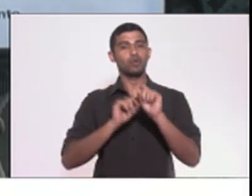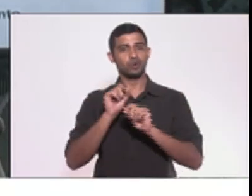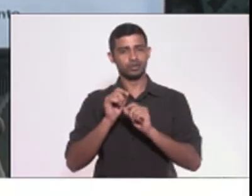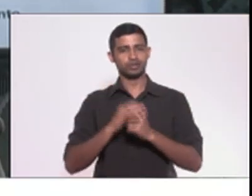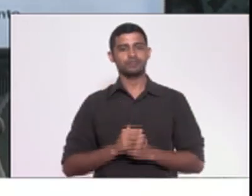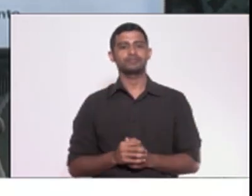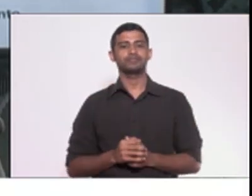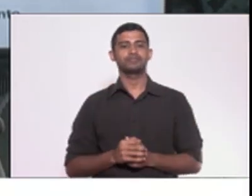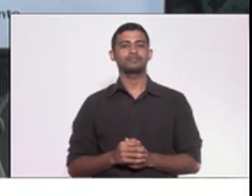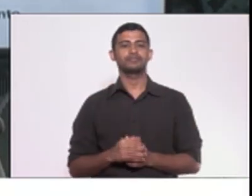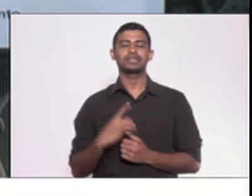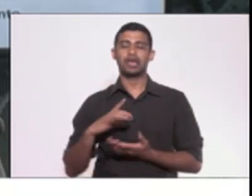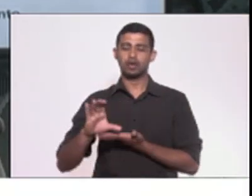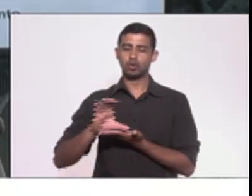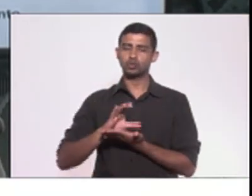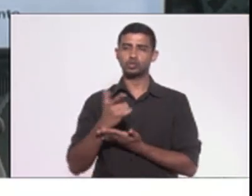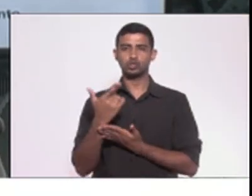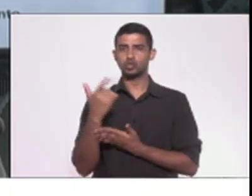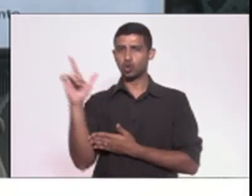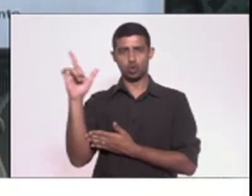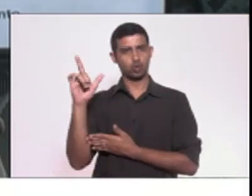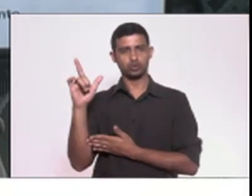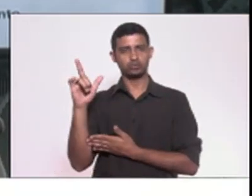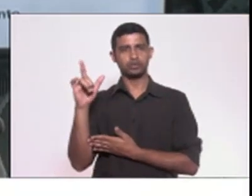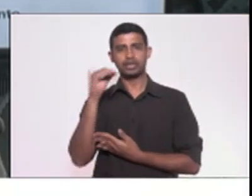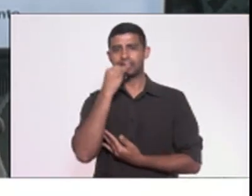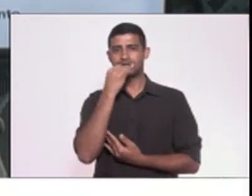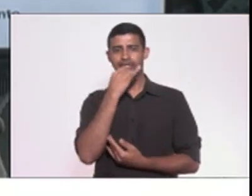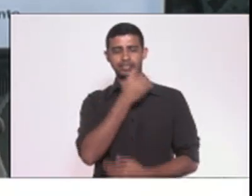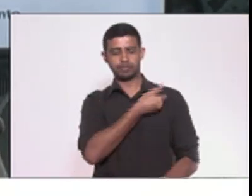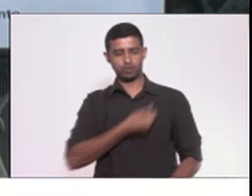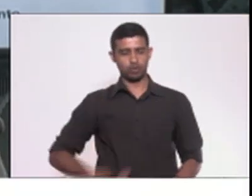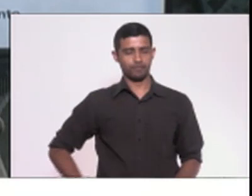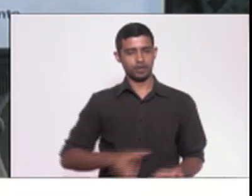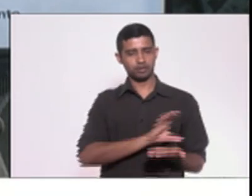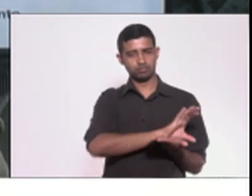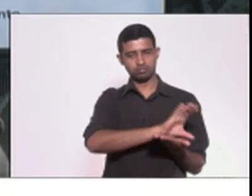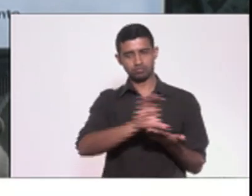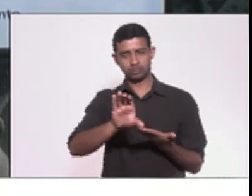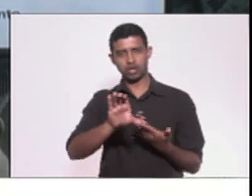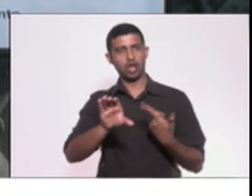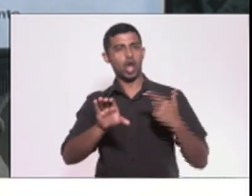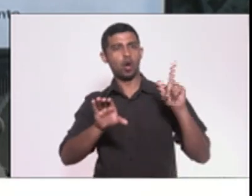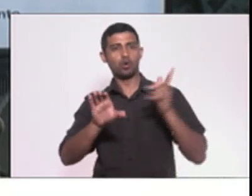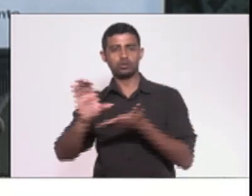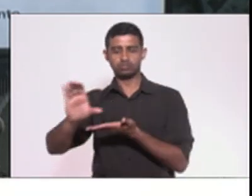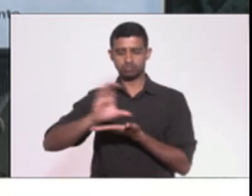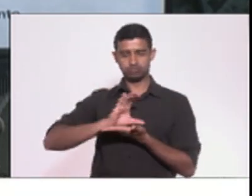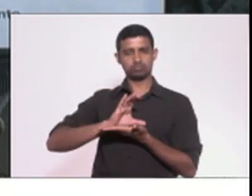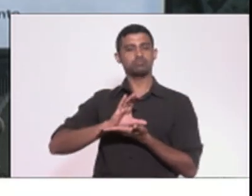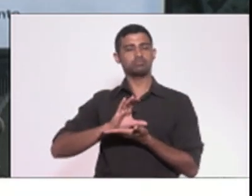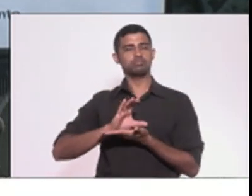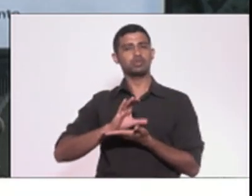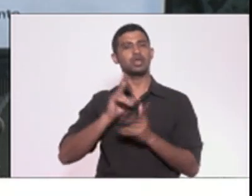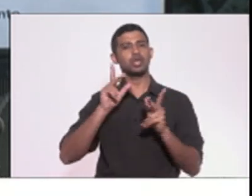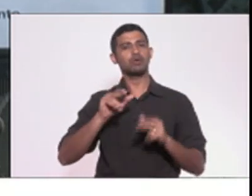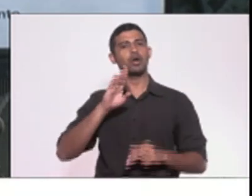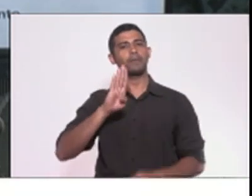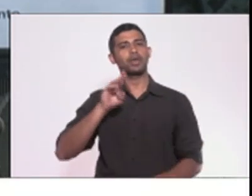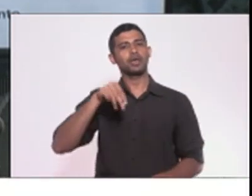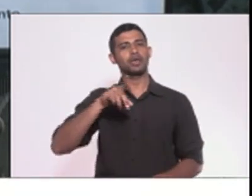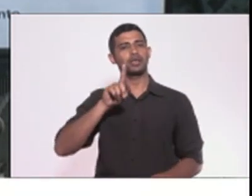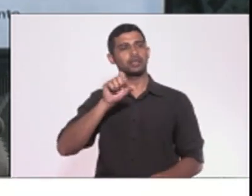com recursos de terceiros, recursos que são repassados à AGRIO, tal como o BNDES, a FINEP, o